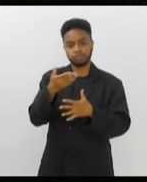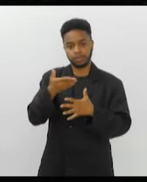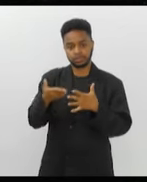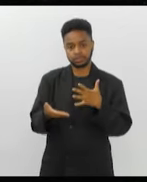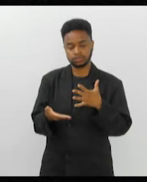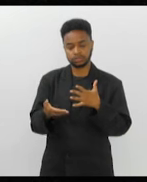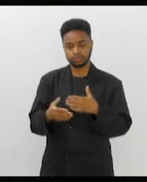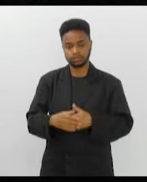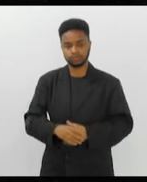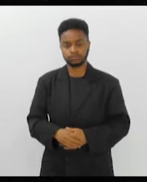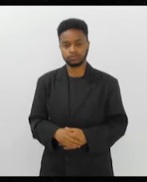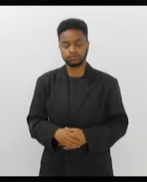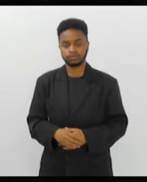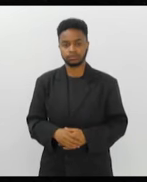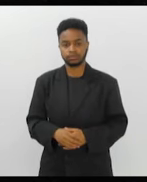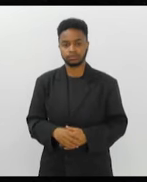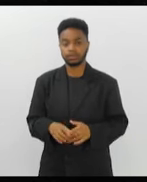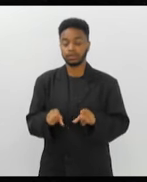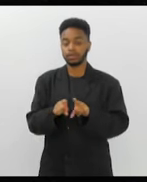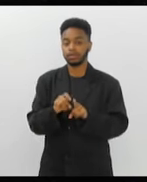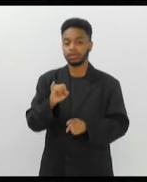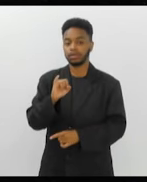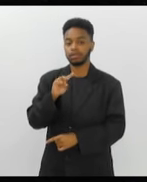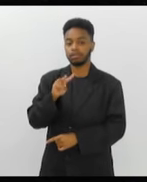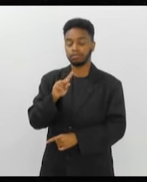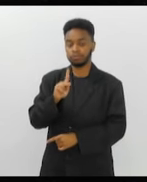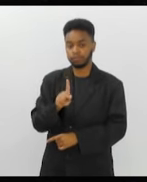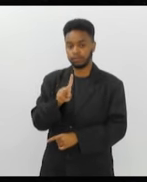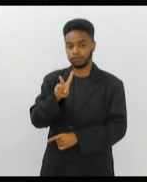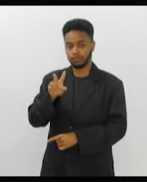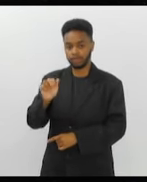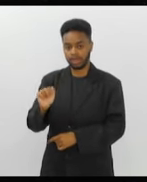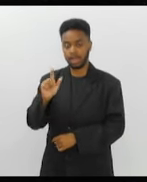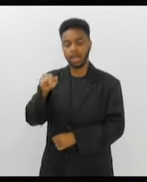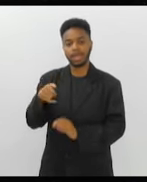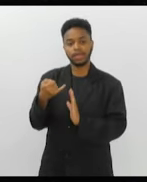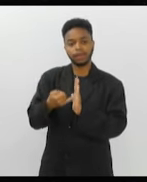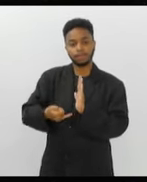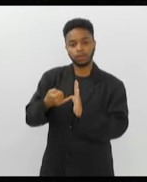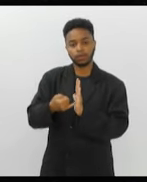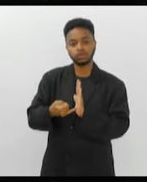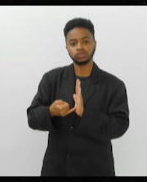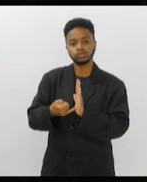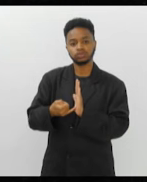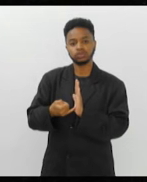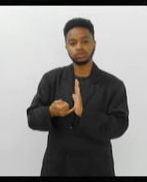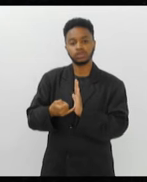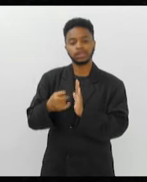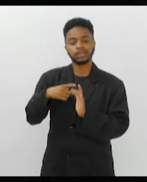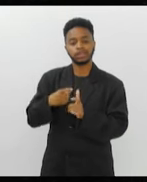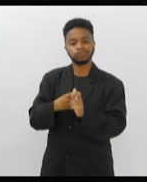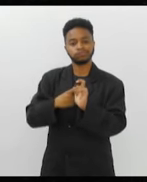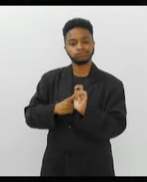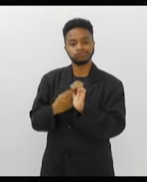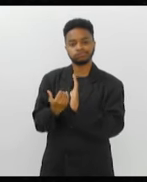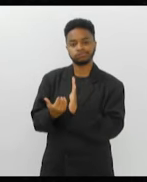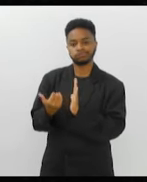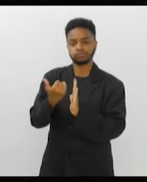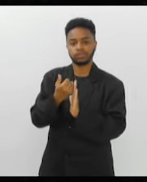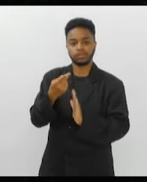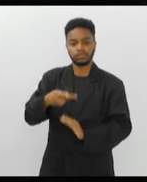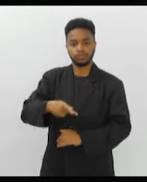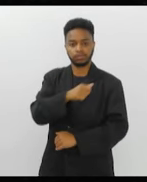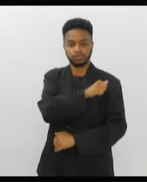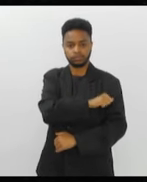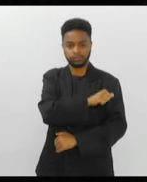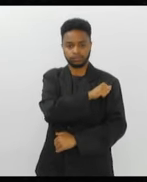4 exercícios. O IPVA é um dos impostos que tem o maior grau de inadimplência aqui no